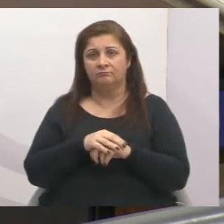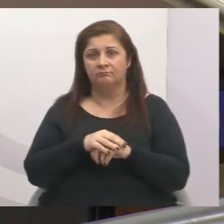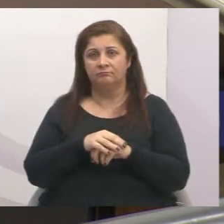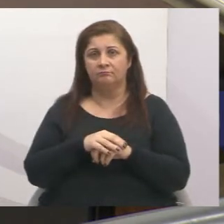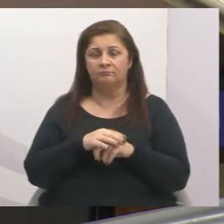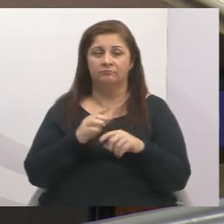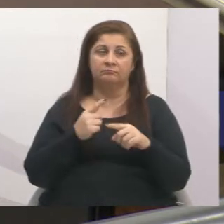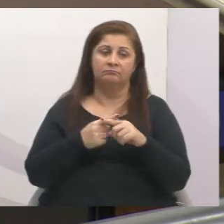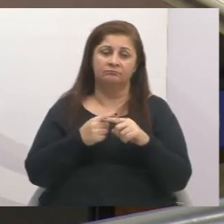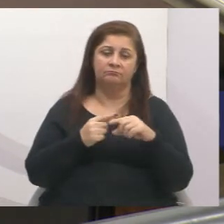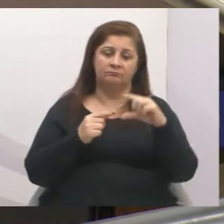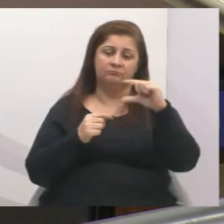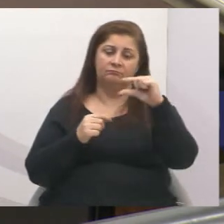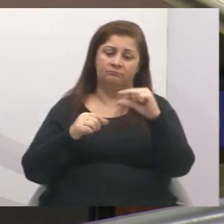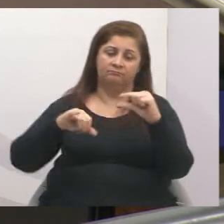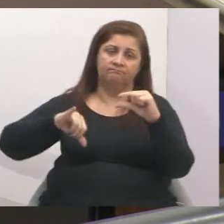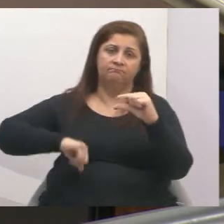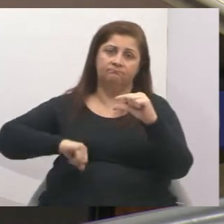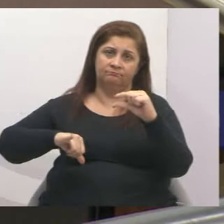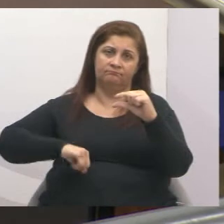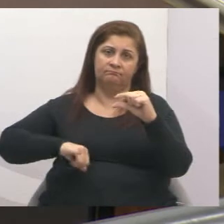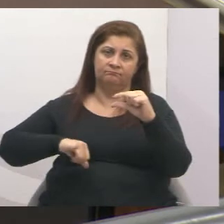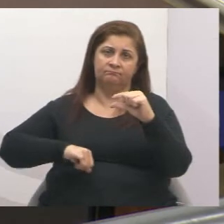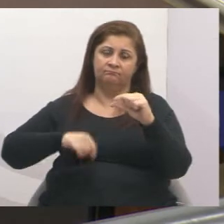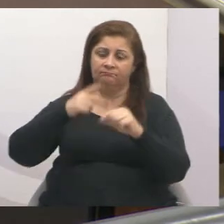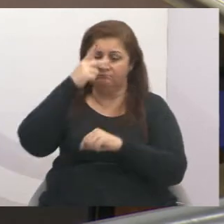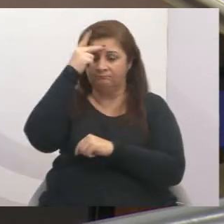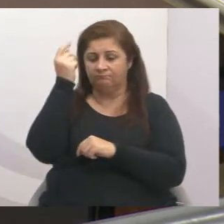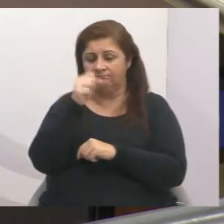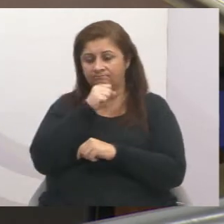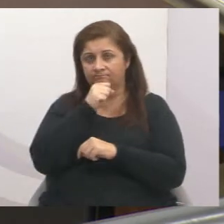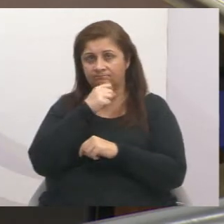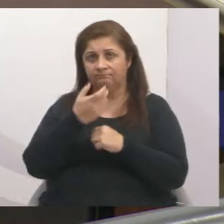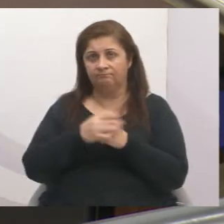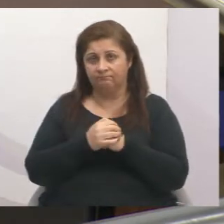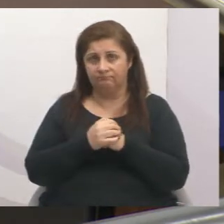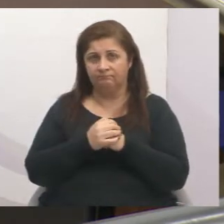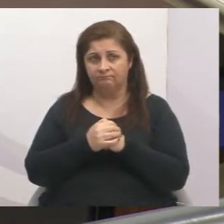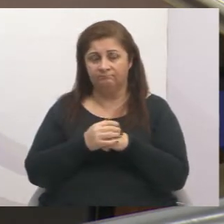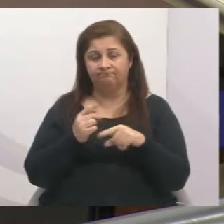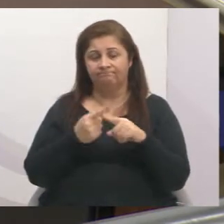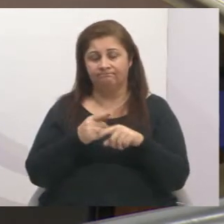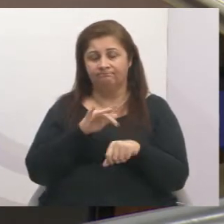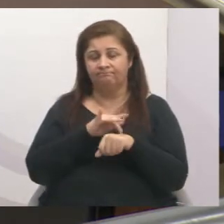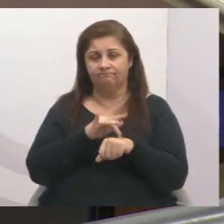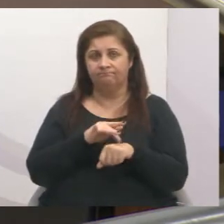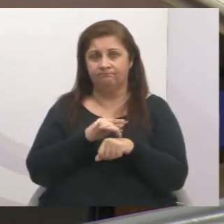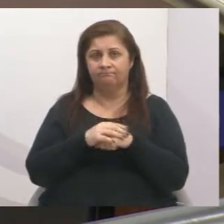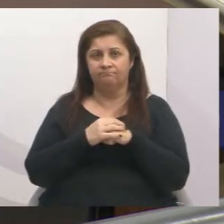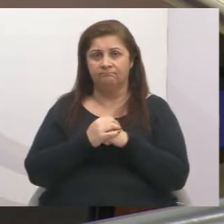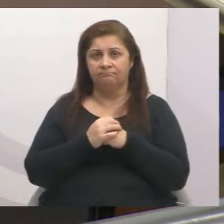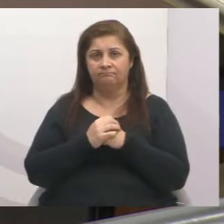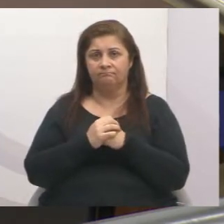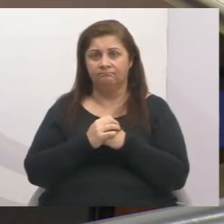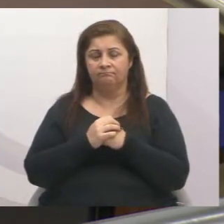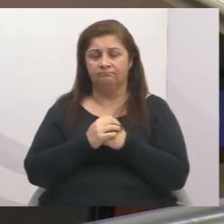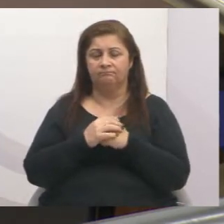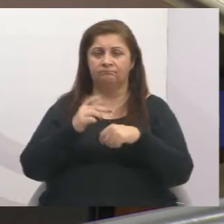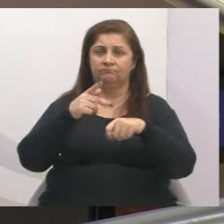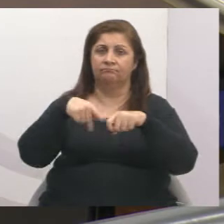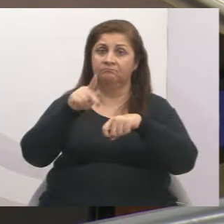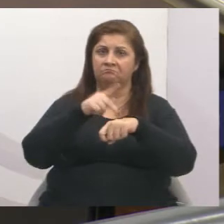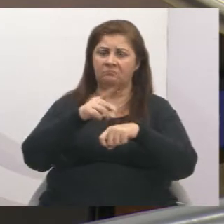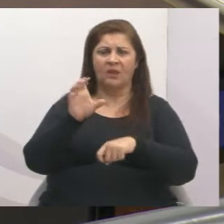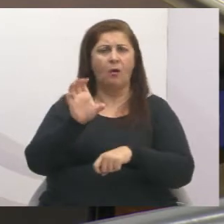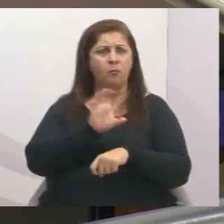o sofrimento das pessoas que envelhecem, porque isso é um absurdo. Num país